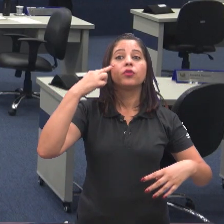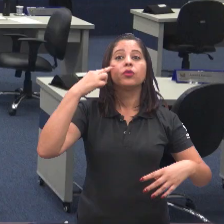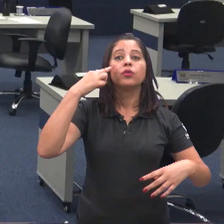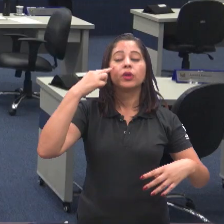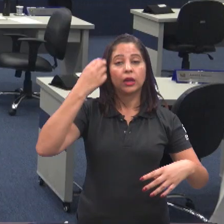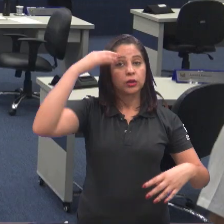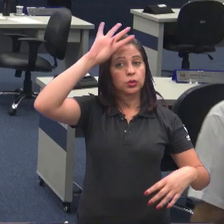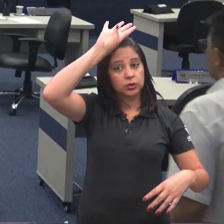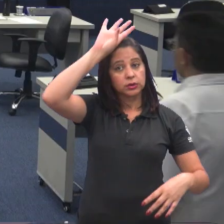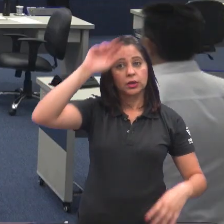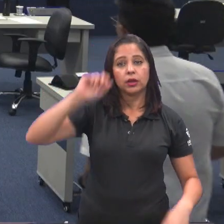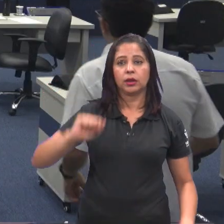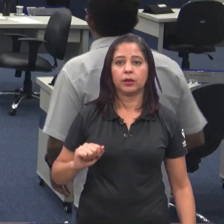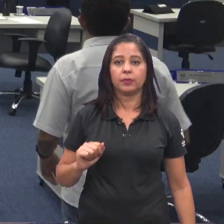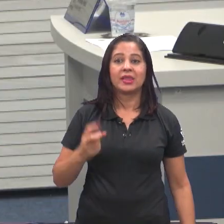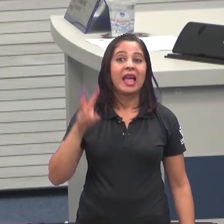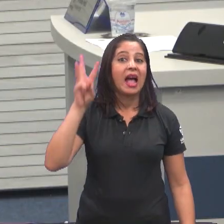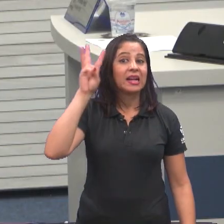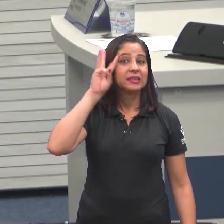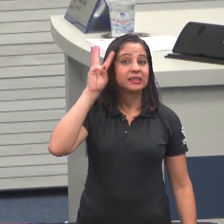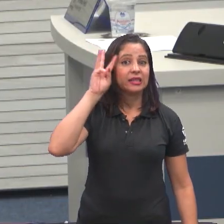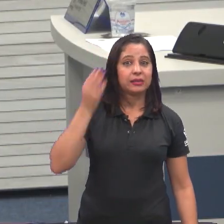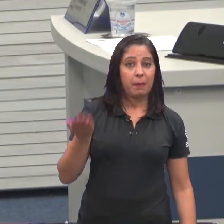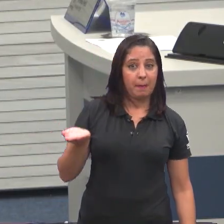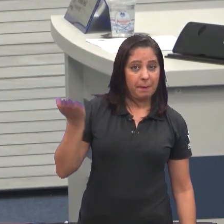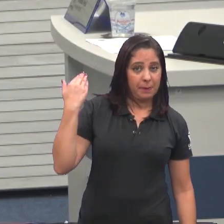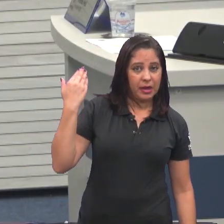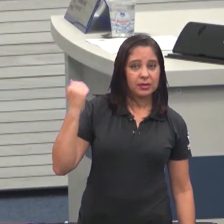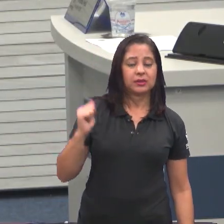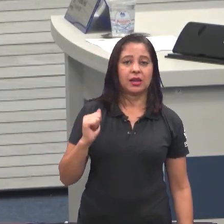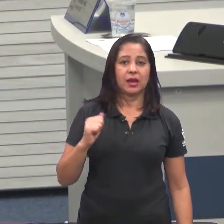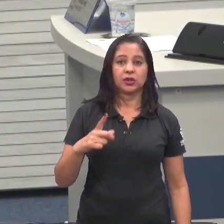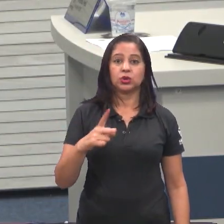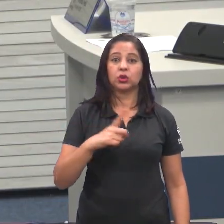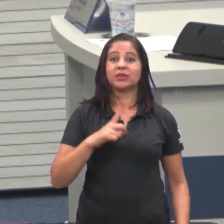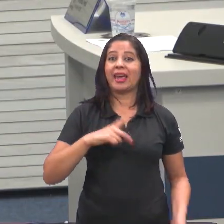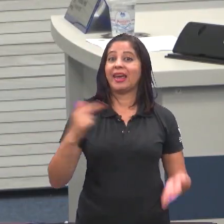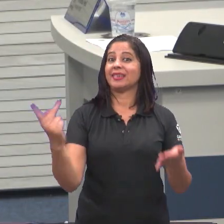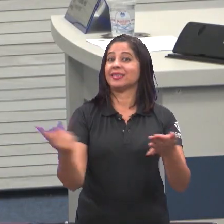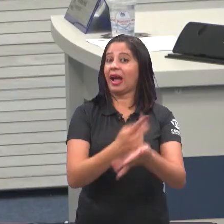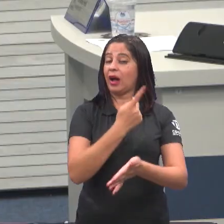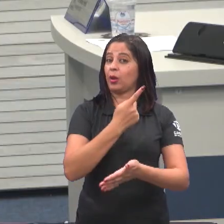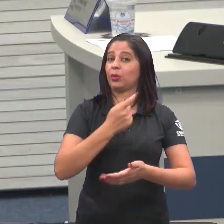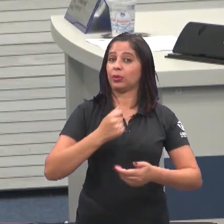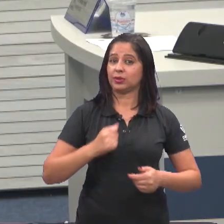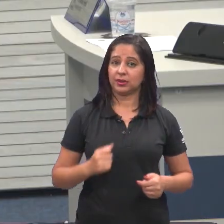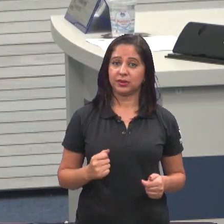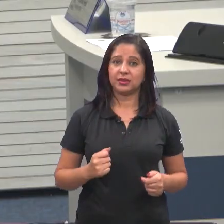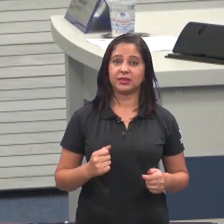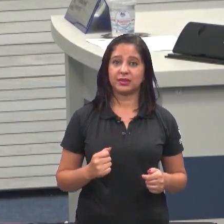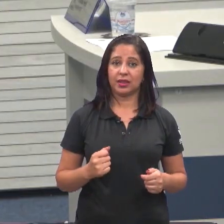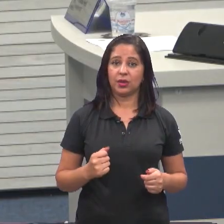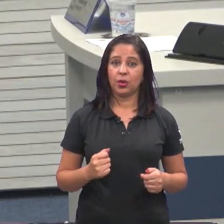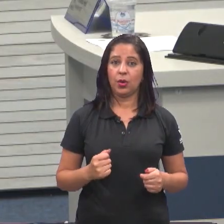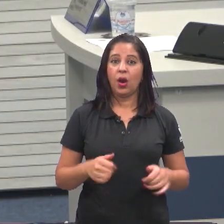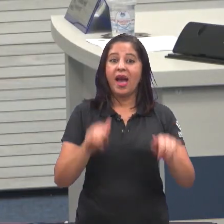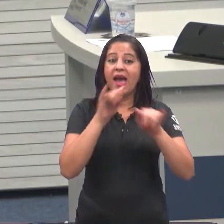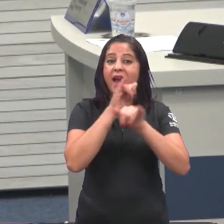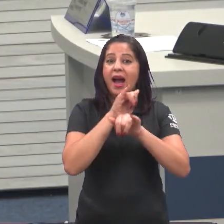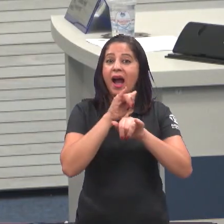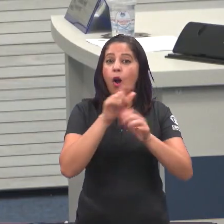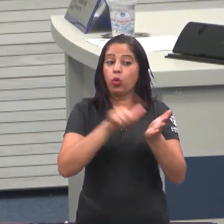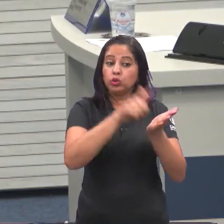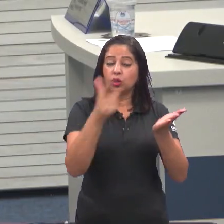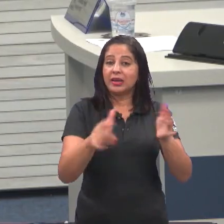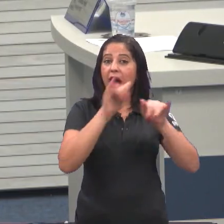conosco. Na última terça-feira, nós tivemos um episódio aqui na casa e que foi divulgado pela imprensa